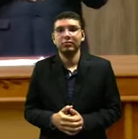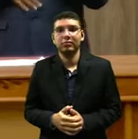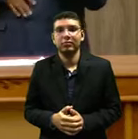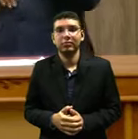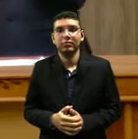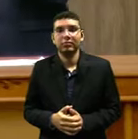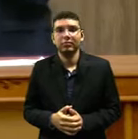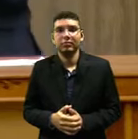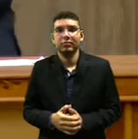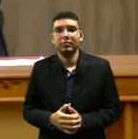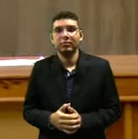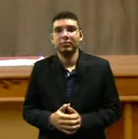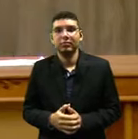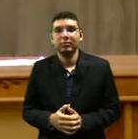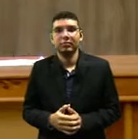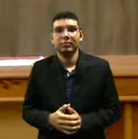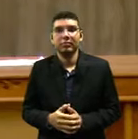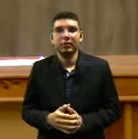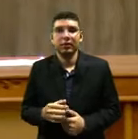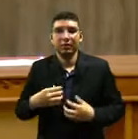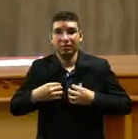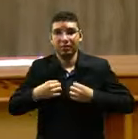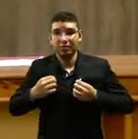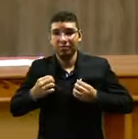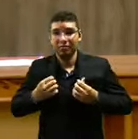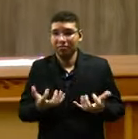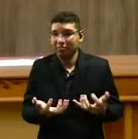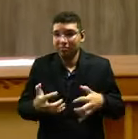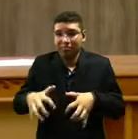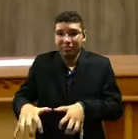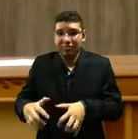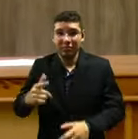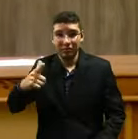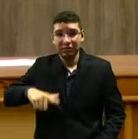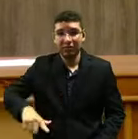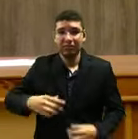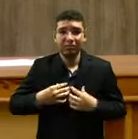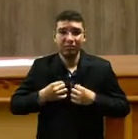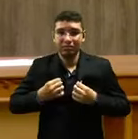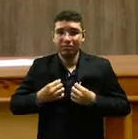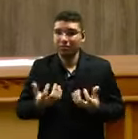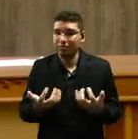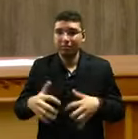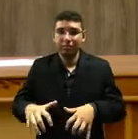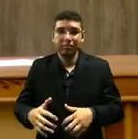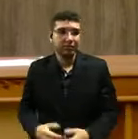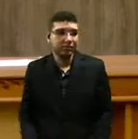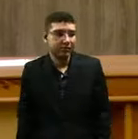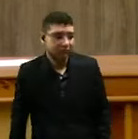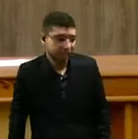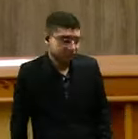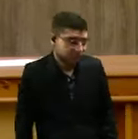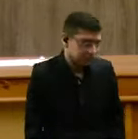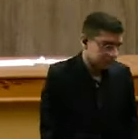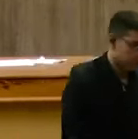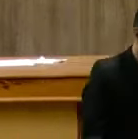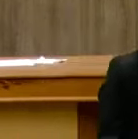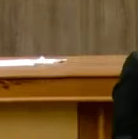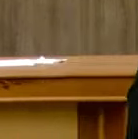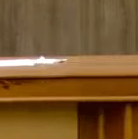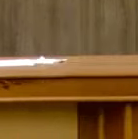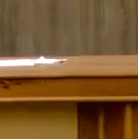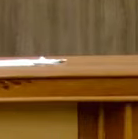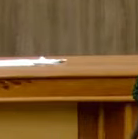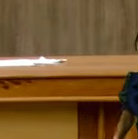vou vou usar essa farda não de novo irmão quem é crente olha para cá você eu vou eu vou dizer aqui eu nasci na